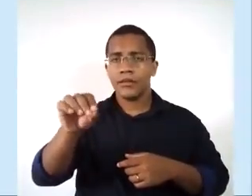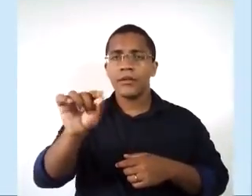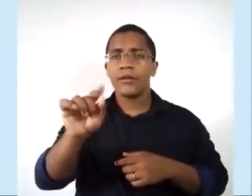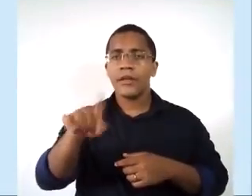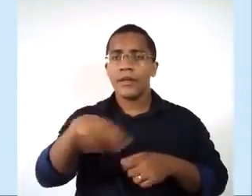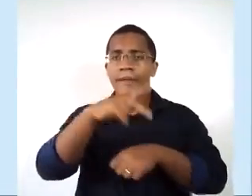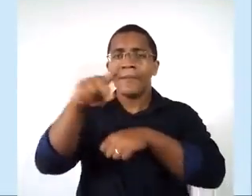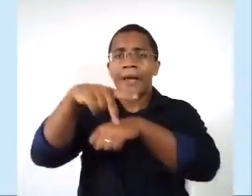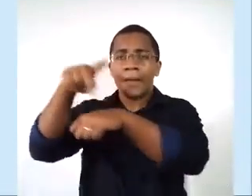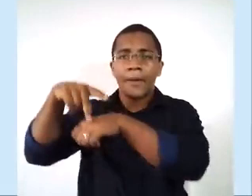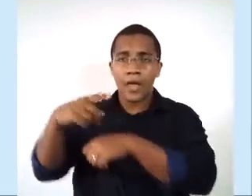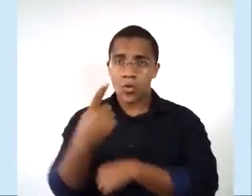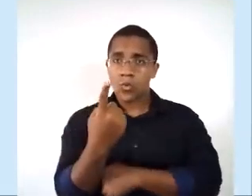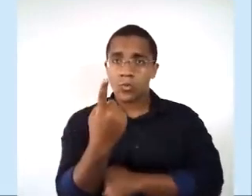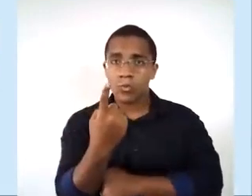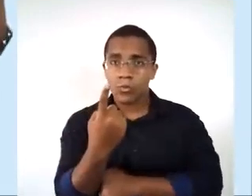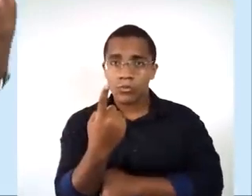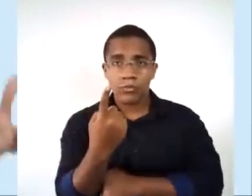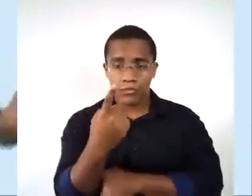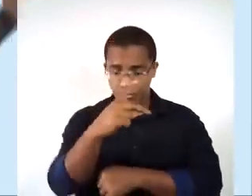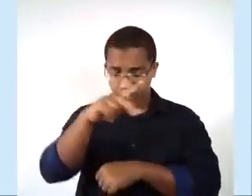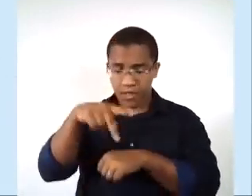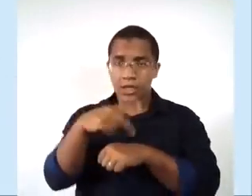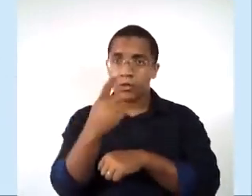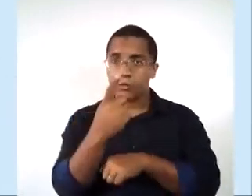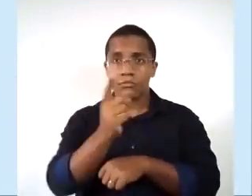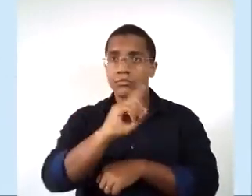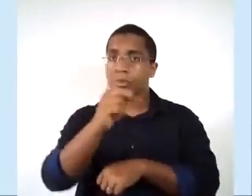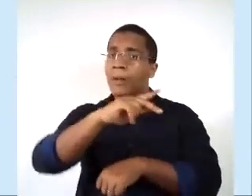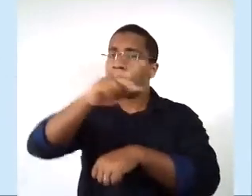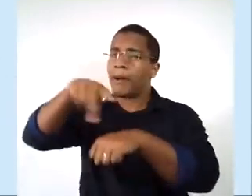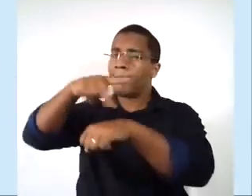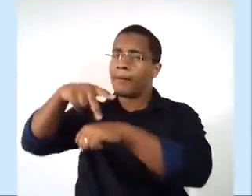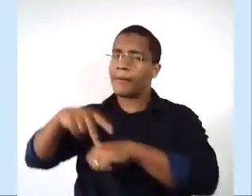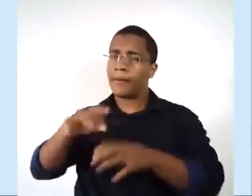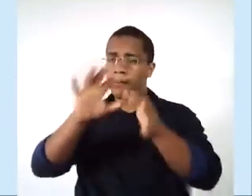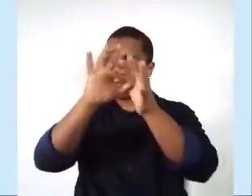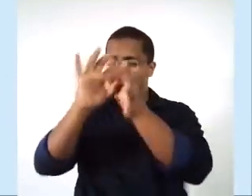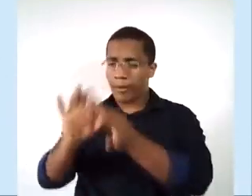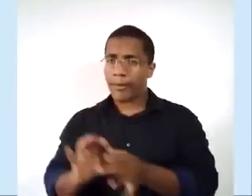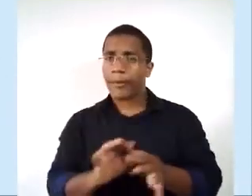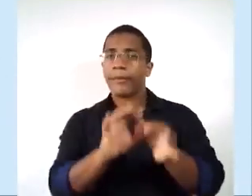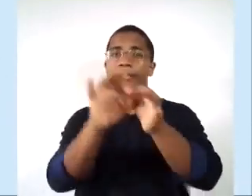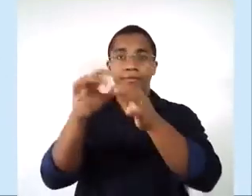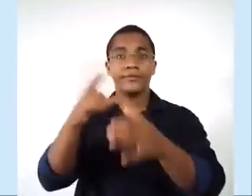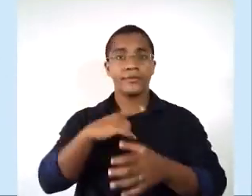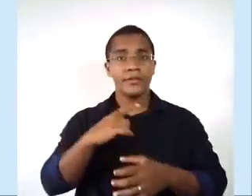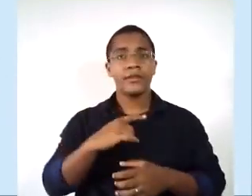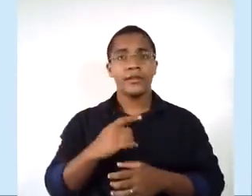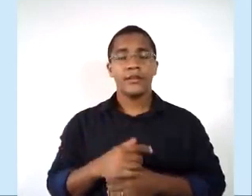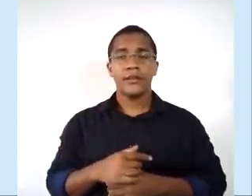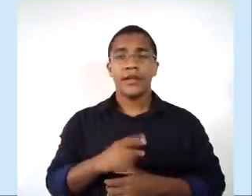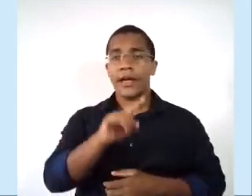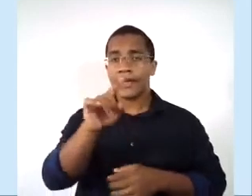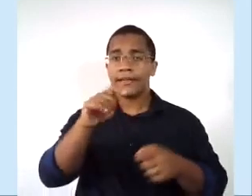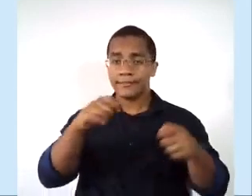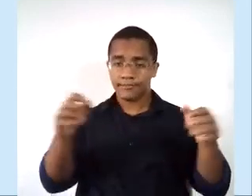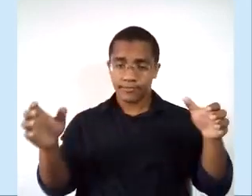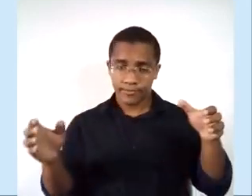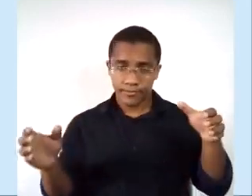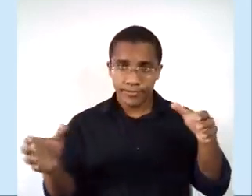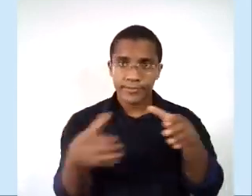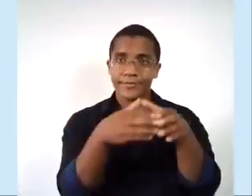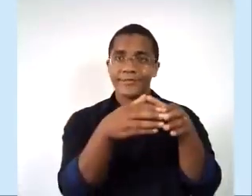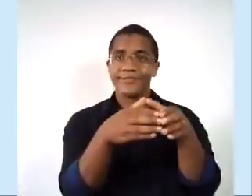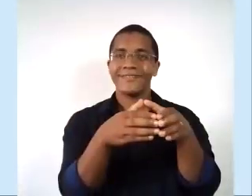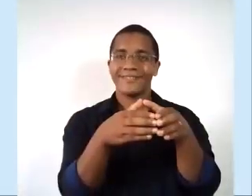Inglaterra, a Suécia, a Irlanda do Norte. Então, a junção desses países formam o Reino Unido e eles também são inseridos no bloco da